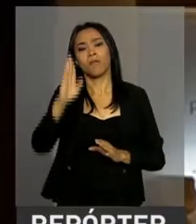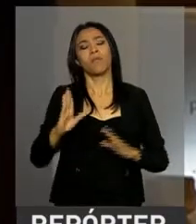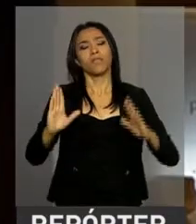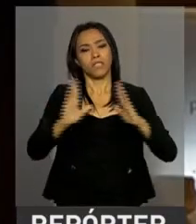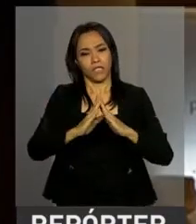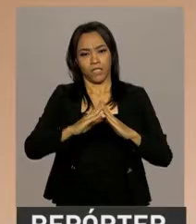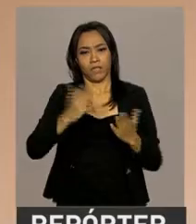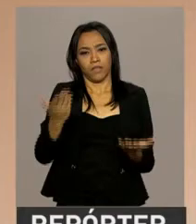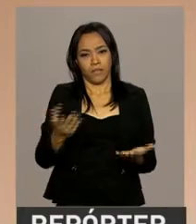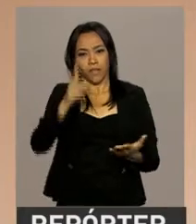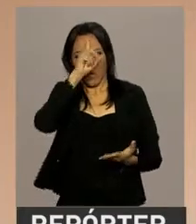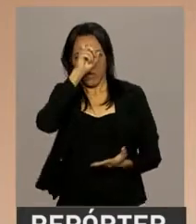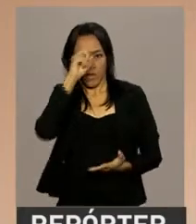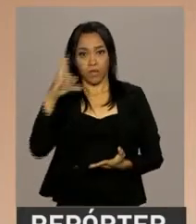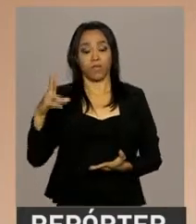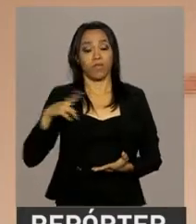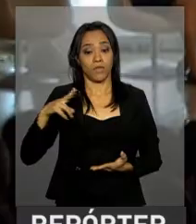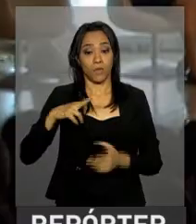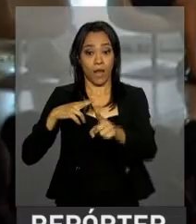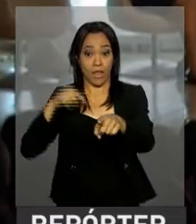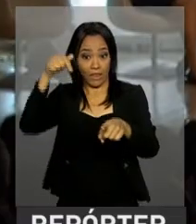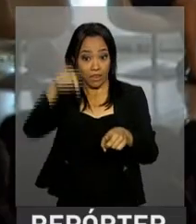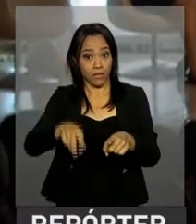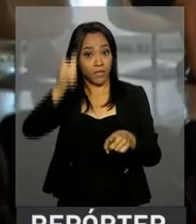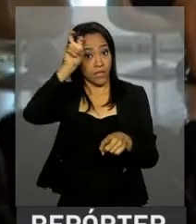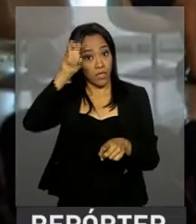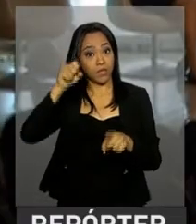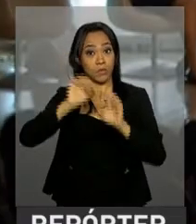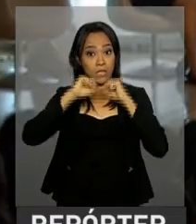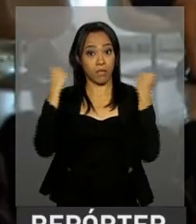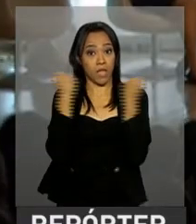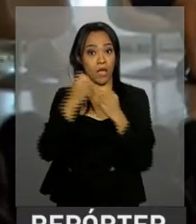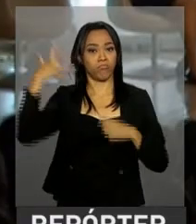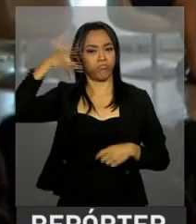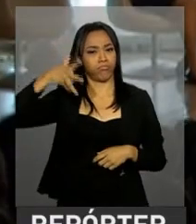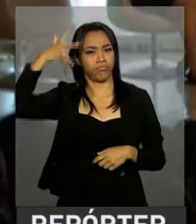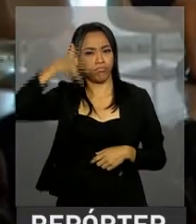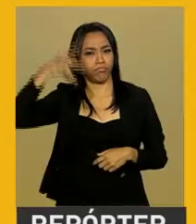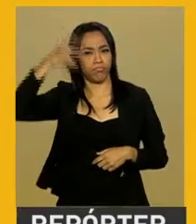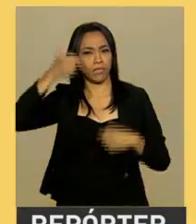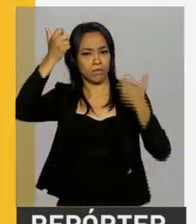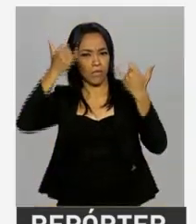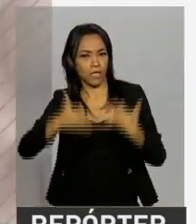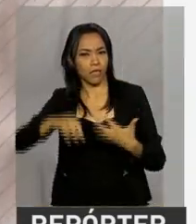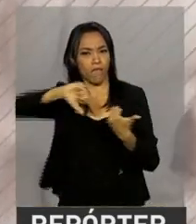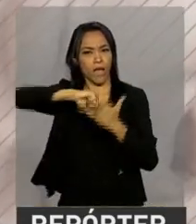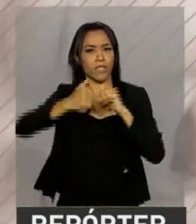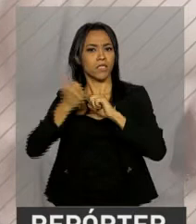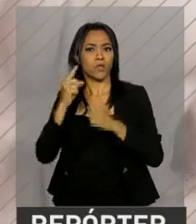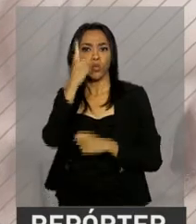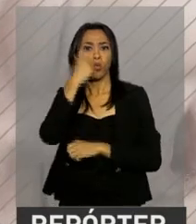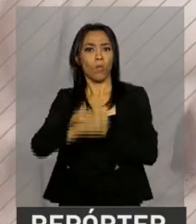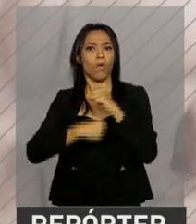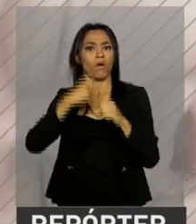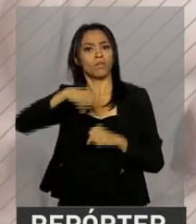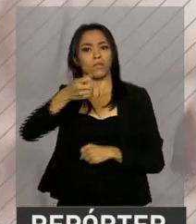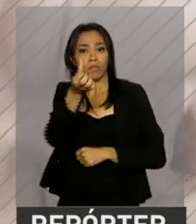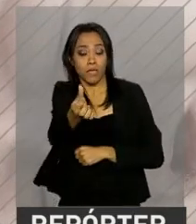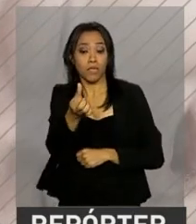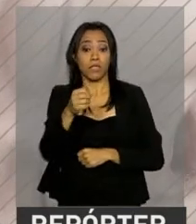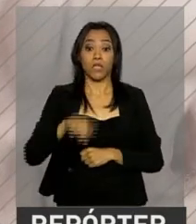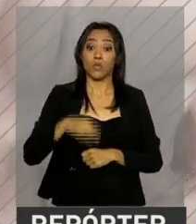seminário em são paulo nesta quinta feira fez um balanço de um ano e meio da iniciativa nos 35 hospitais que